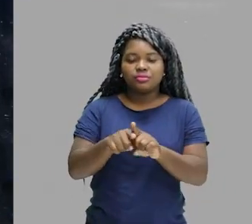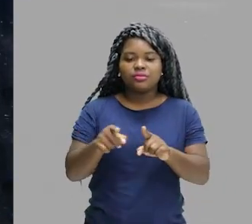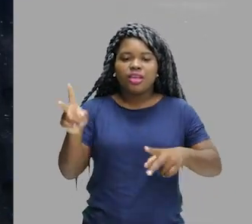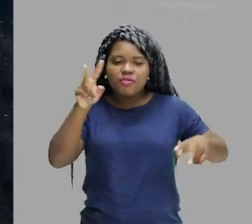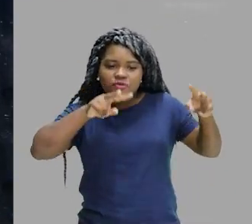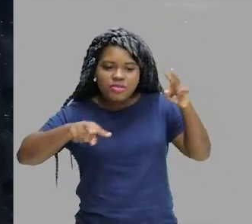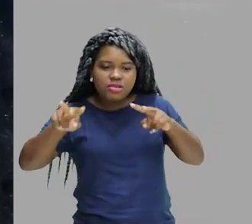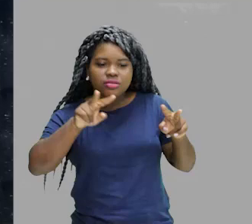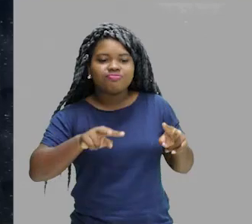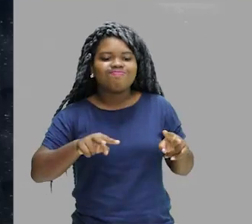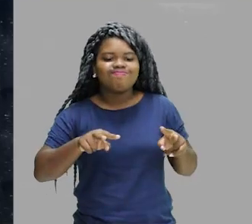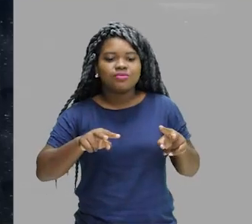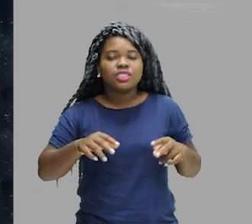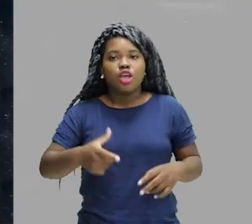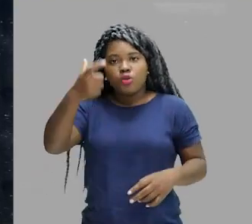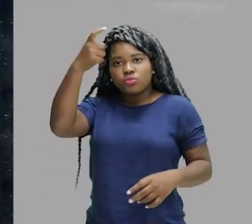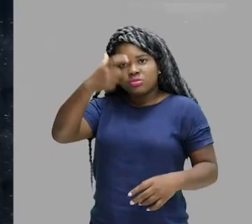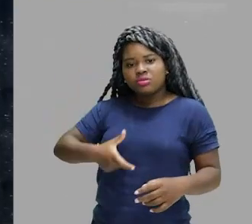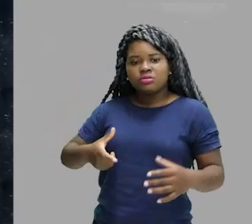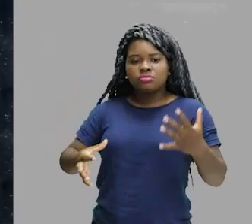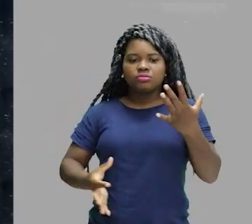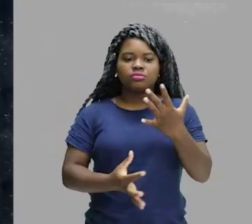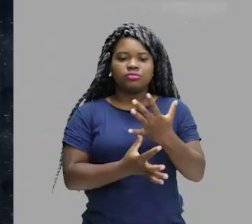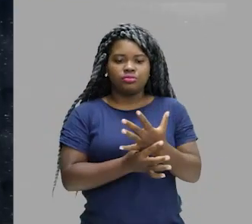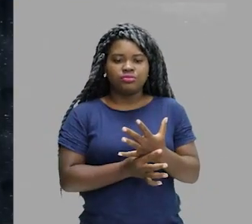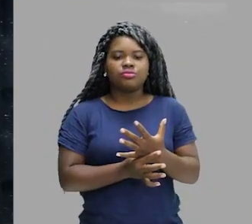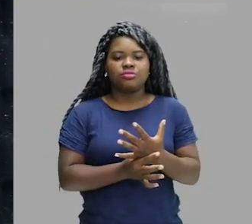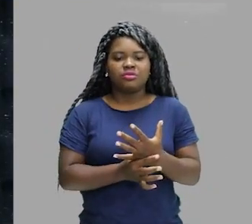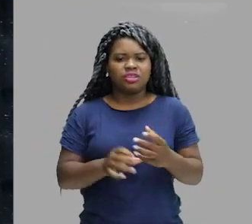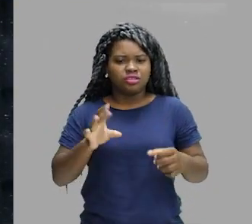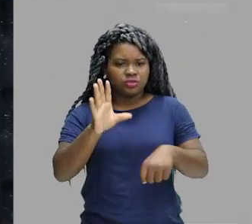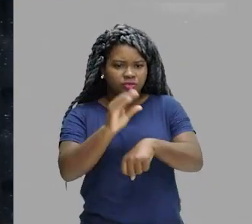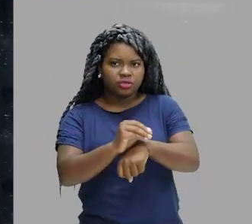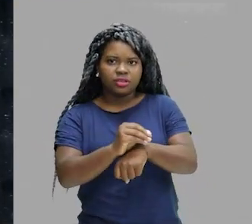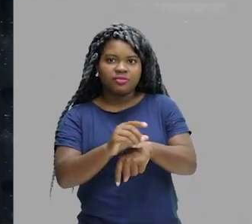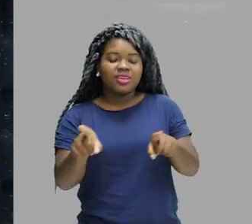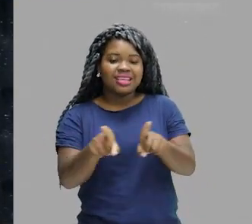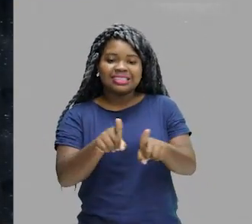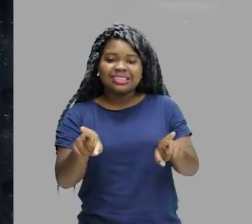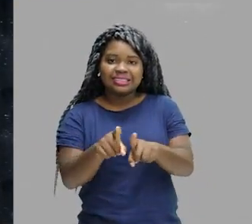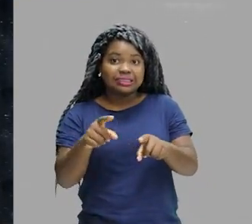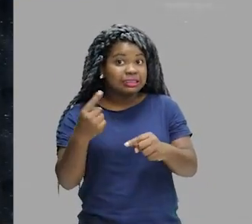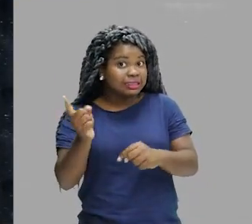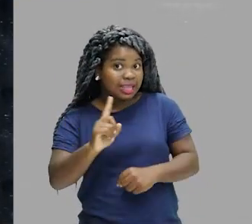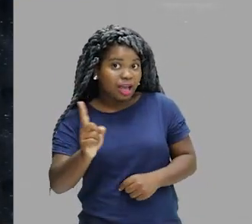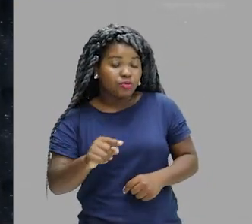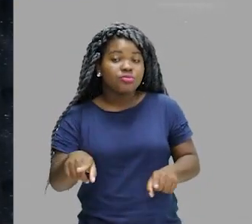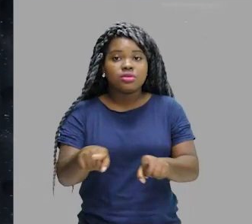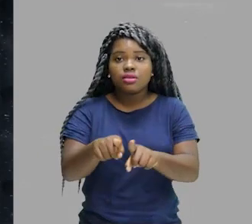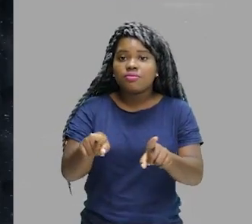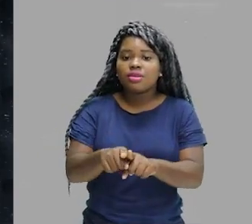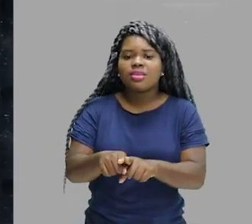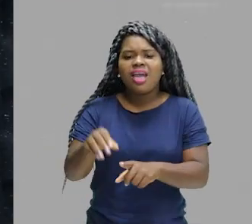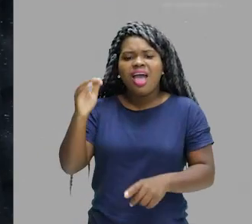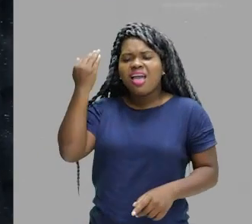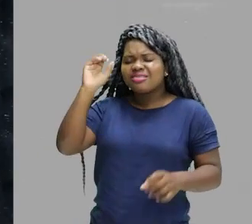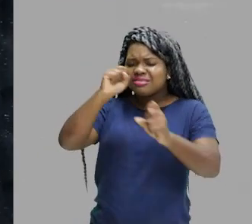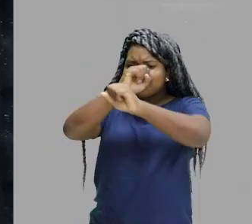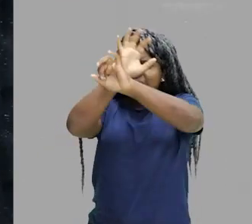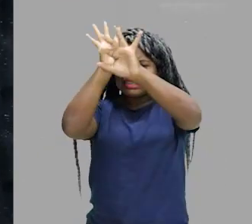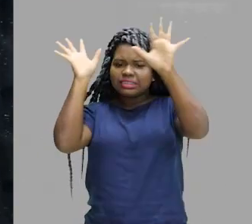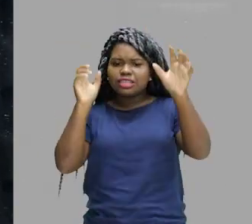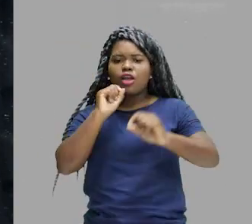com uma fotografia, mas sim o que ela é verdadeiramente. Professor, deixa eu ver se eu entendi. Antes de eu falar dessa imagem